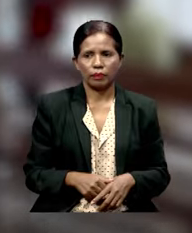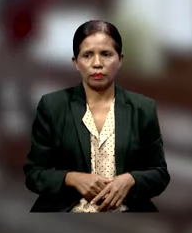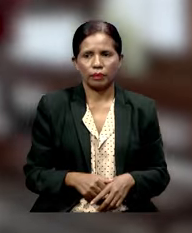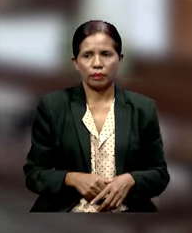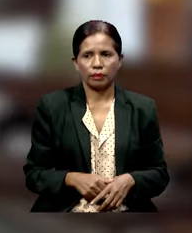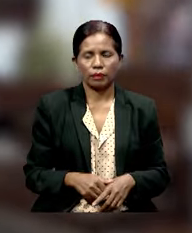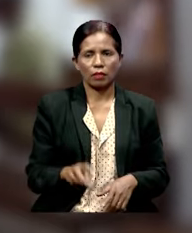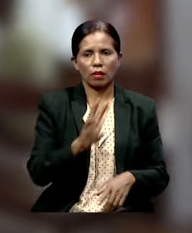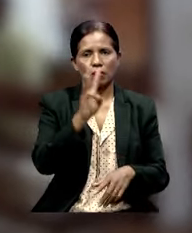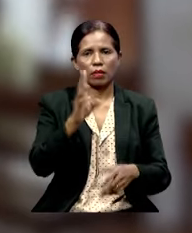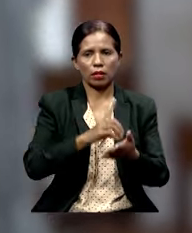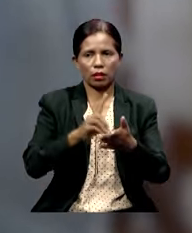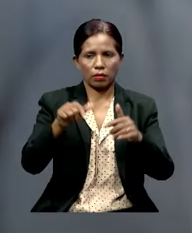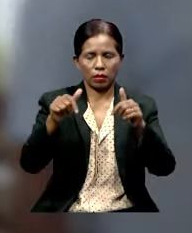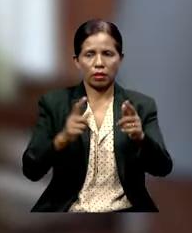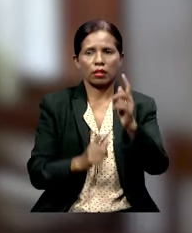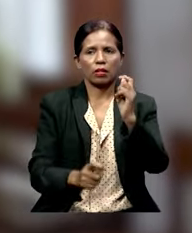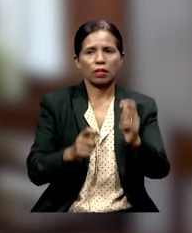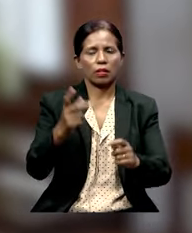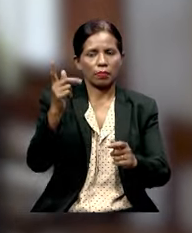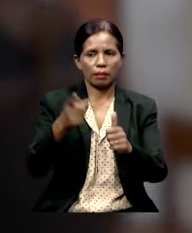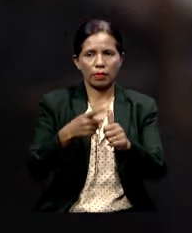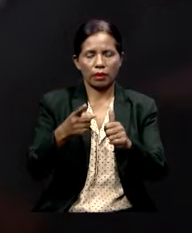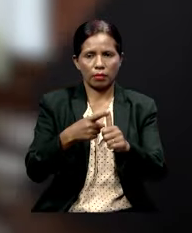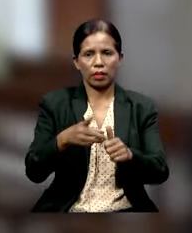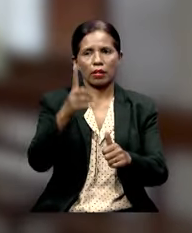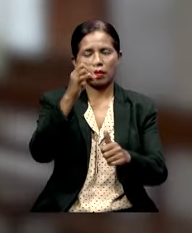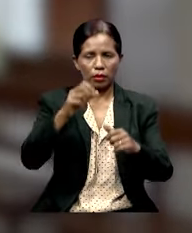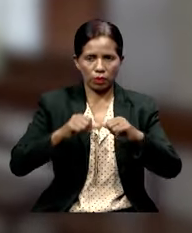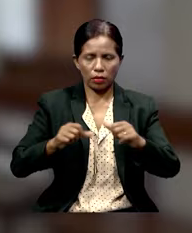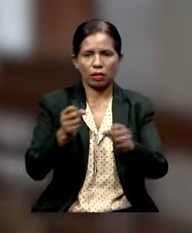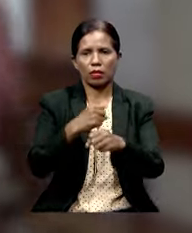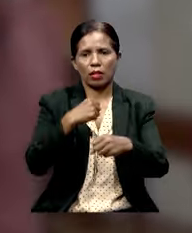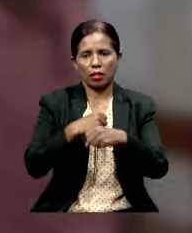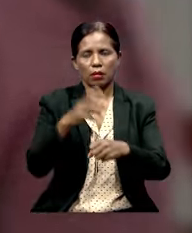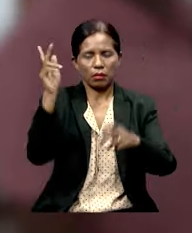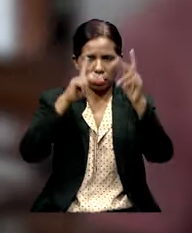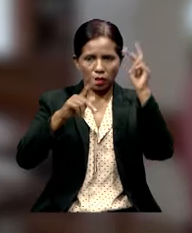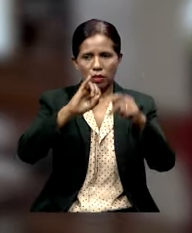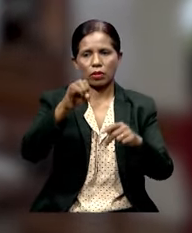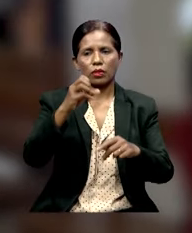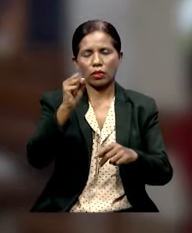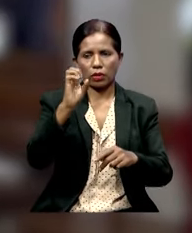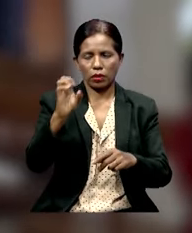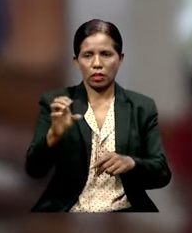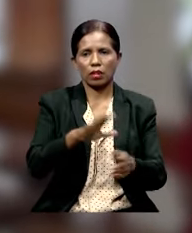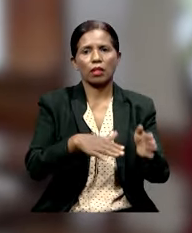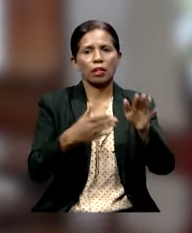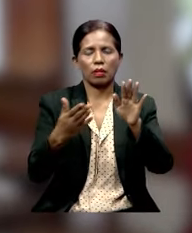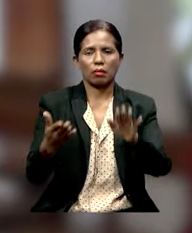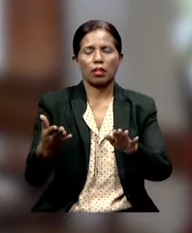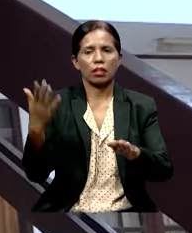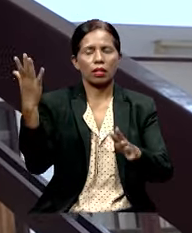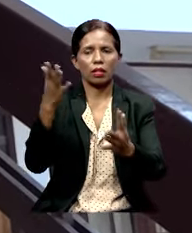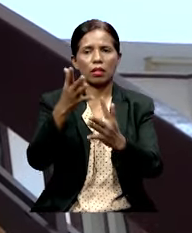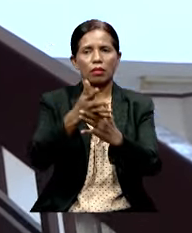E a quarta semana, né, Tribunal Judicial Primeira Instância Dili continua halau julgamento ba kasu José Bernardo, nebe mate a cela